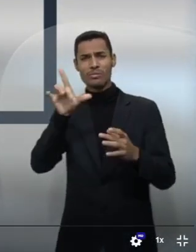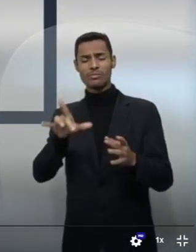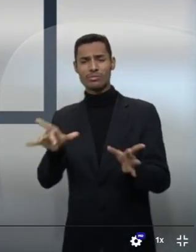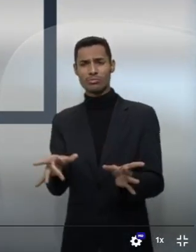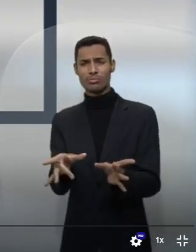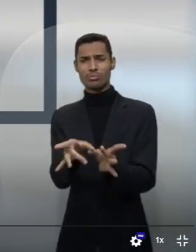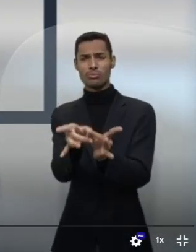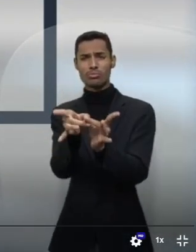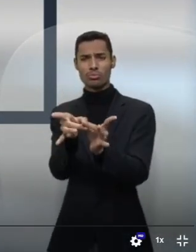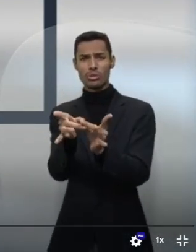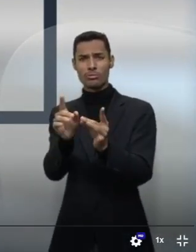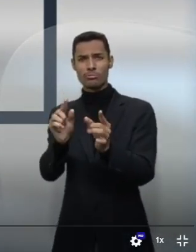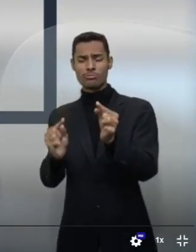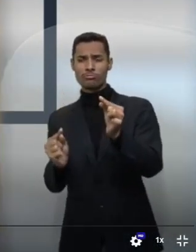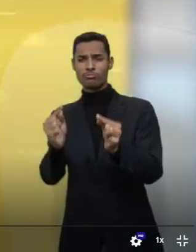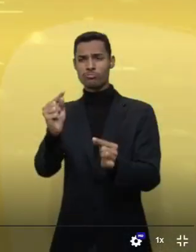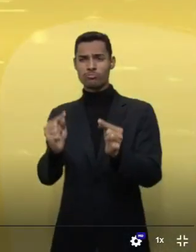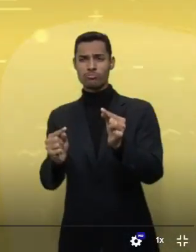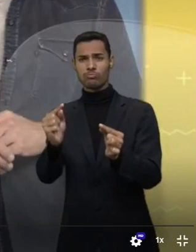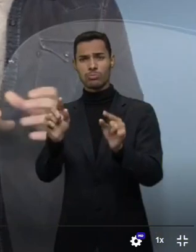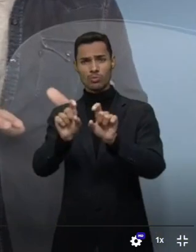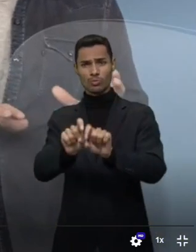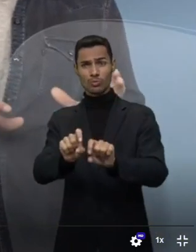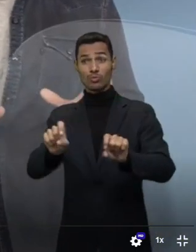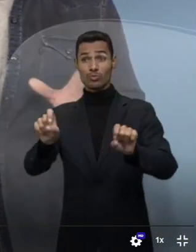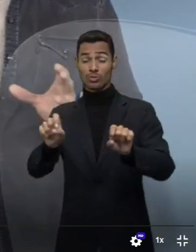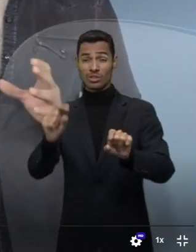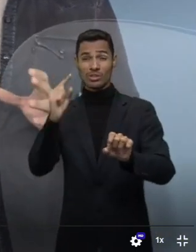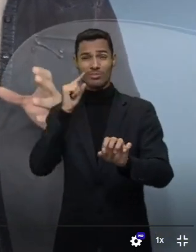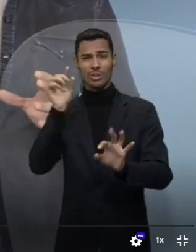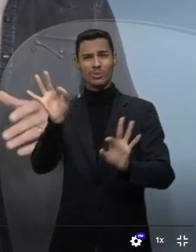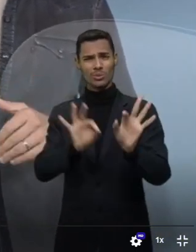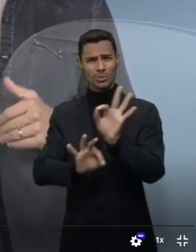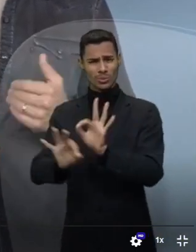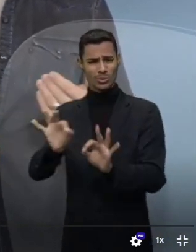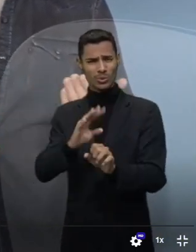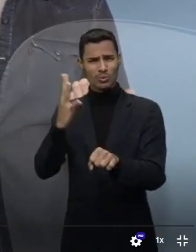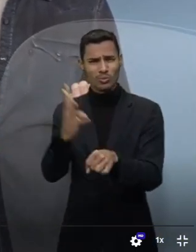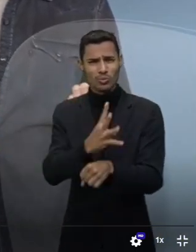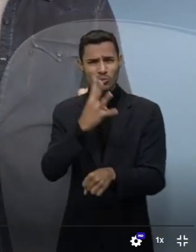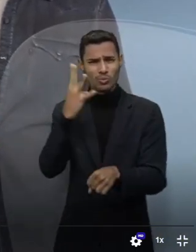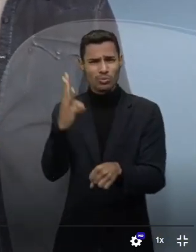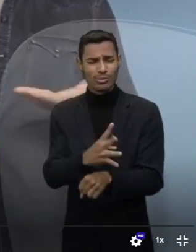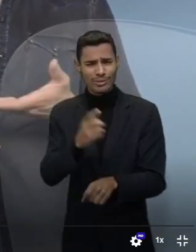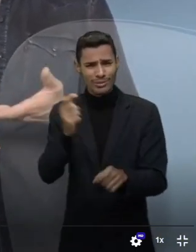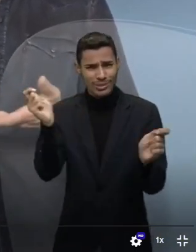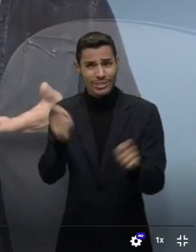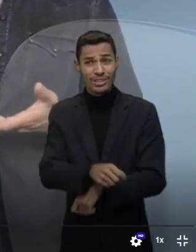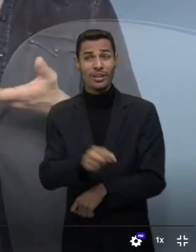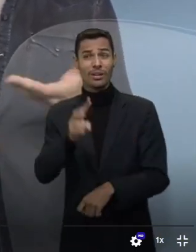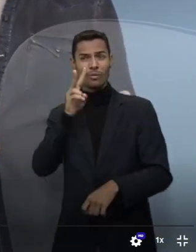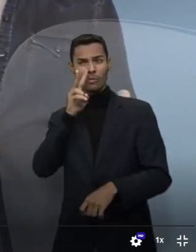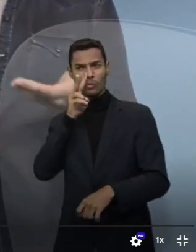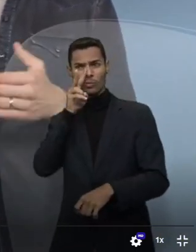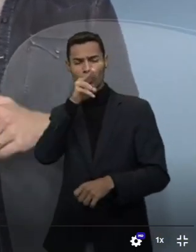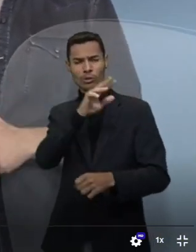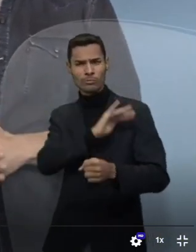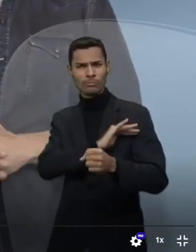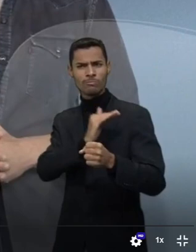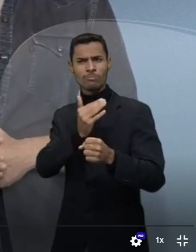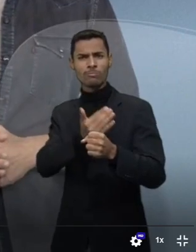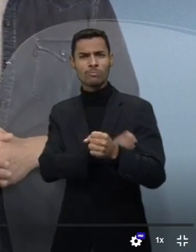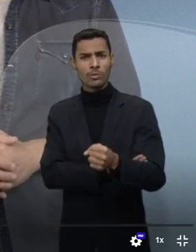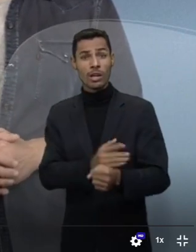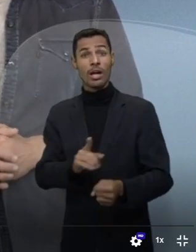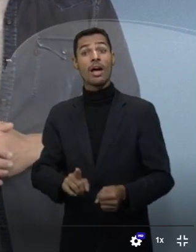na seção transversal da viga. Para que a estrutura resista à solicitação do momento fletor e do esforço